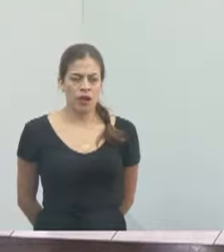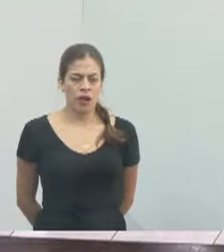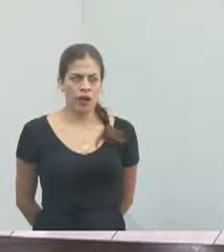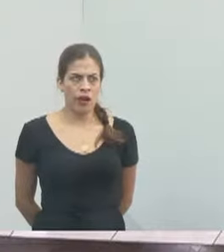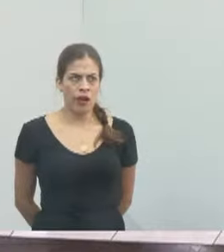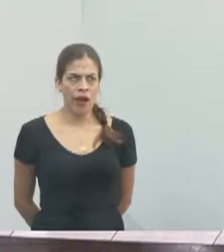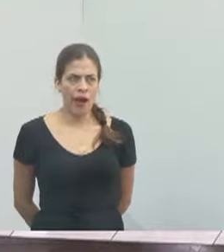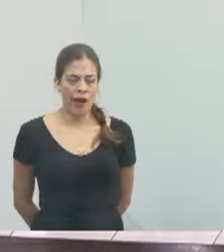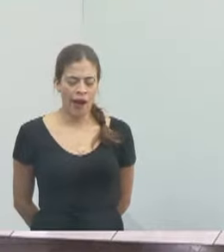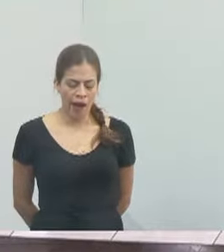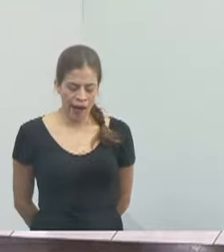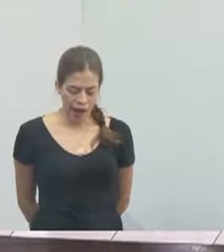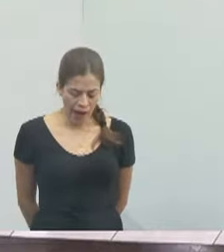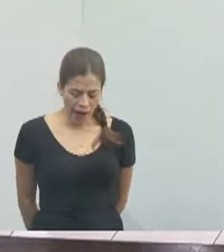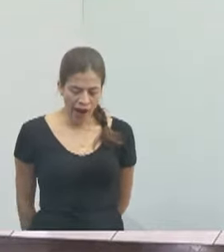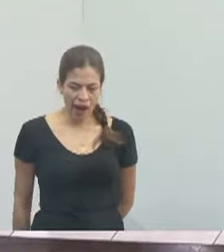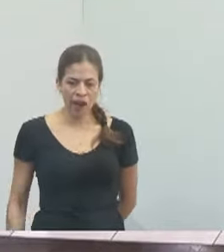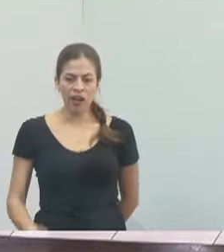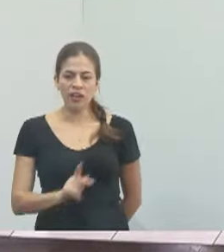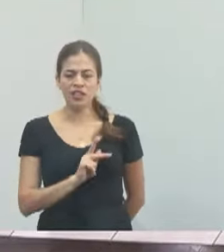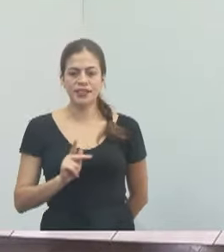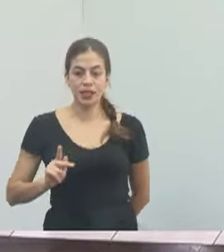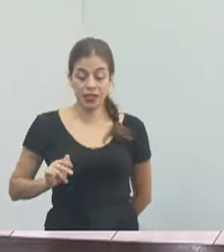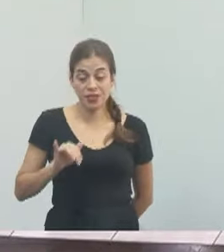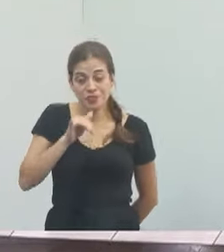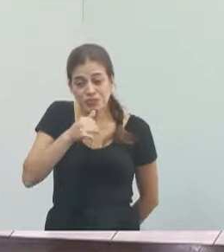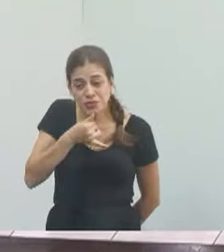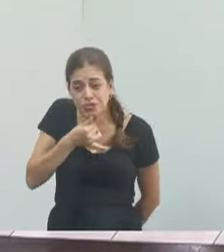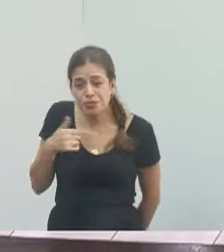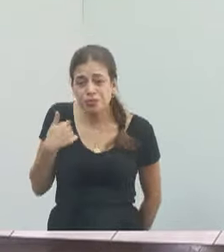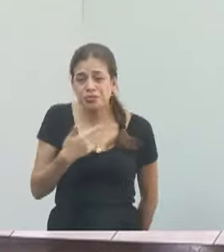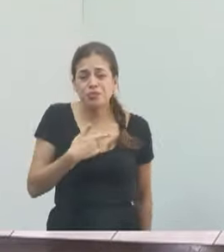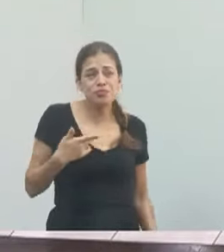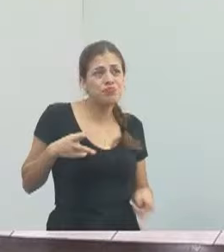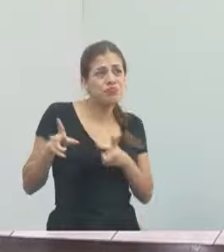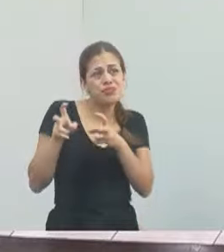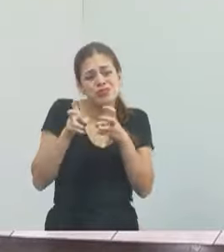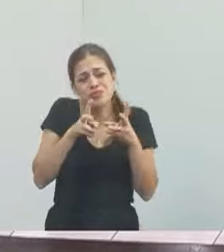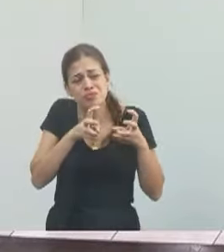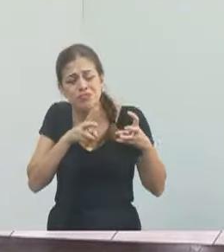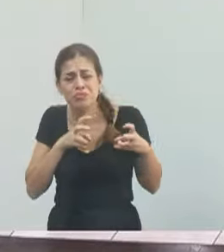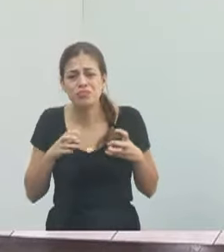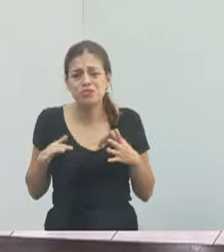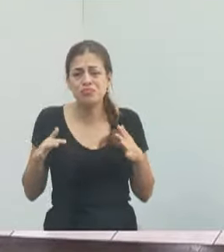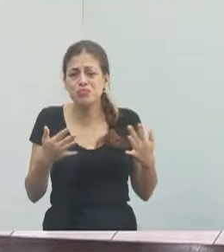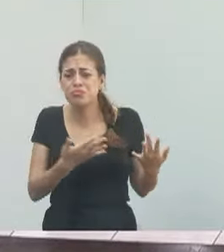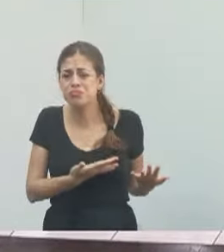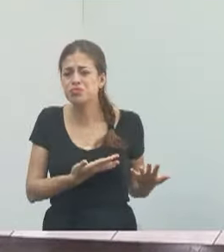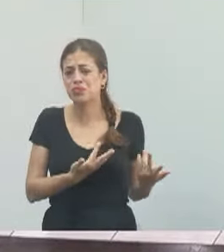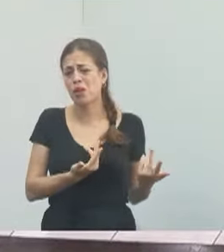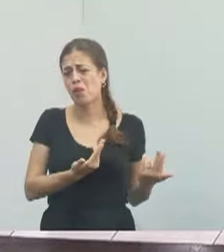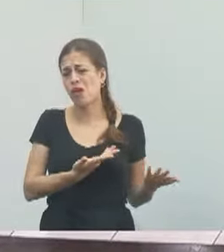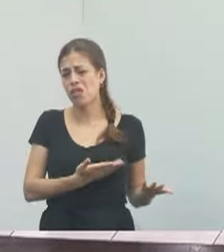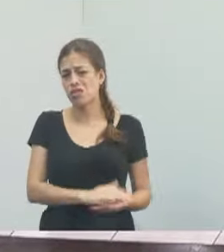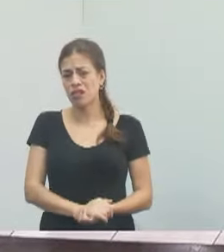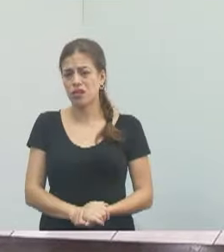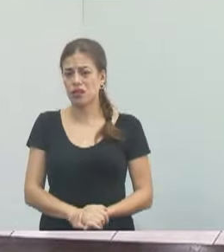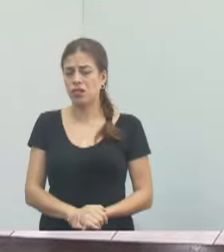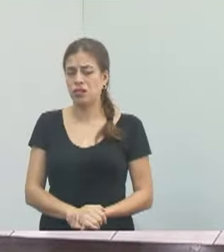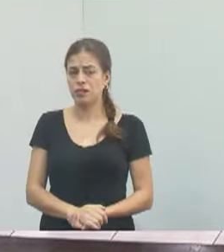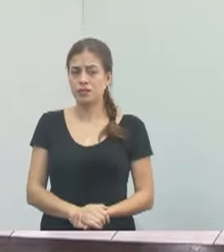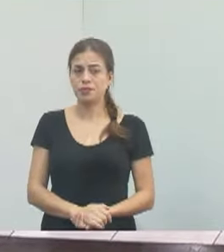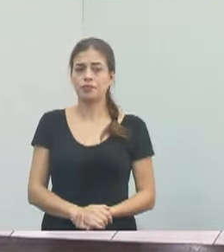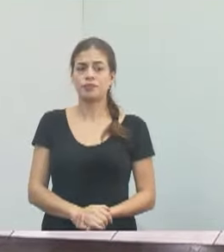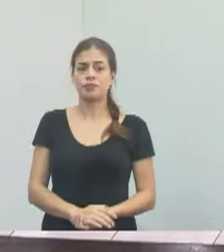indignação senhor presidente é muito triste quando nós se deparamos com situação como essa